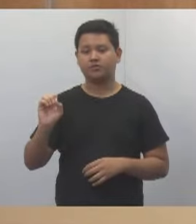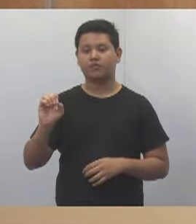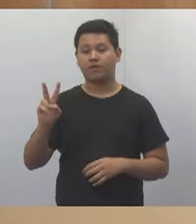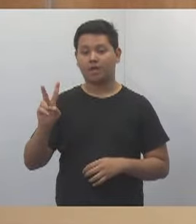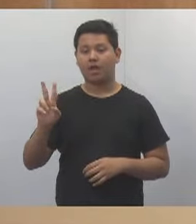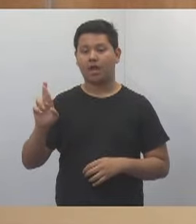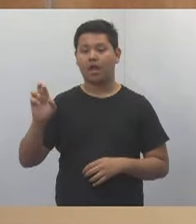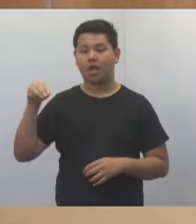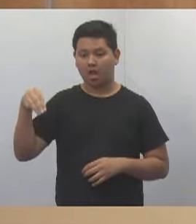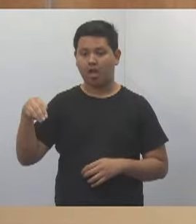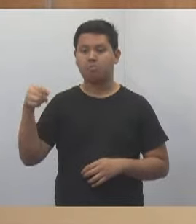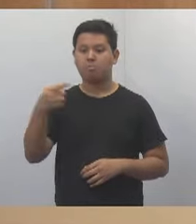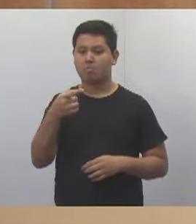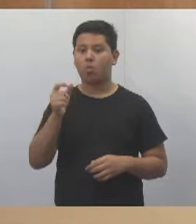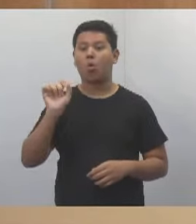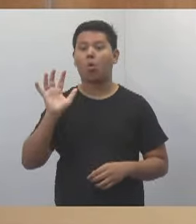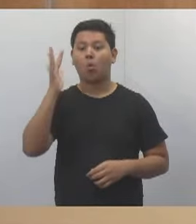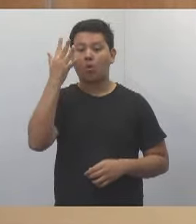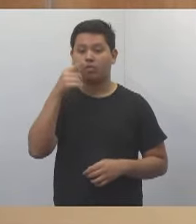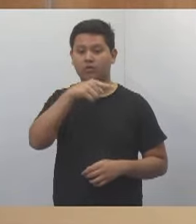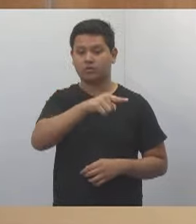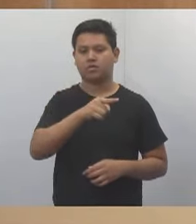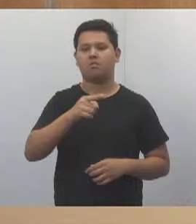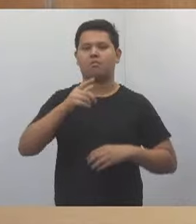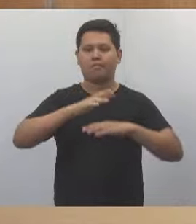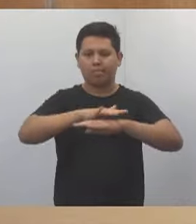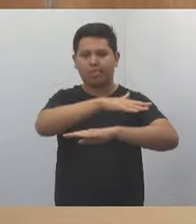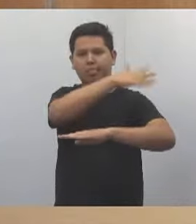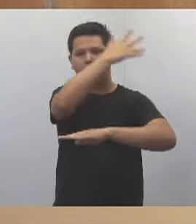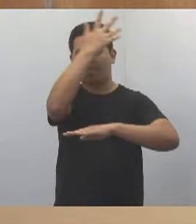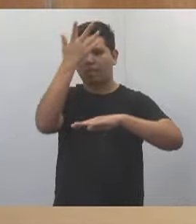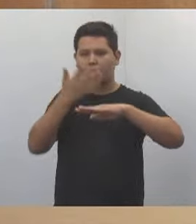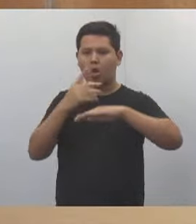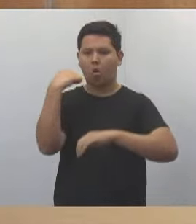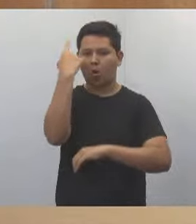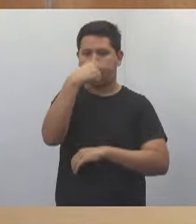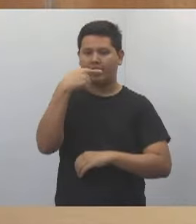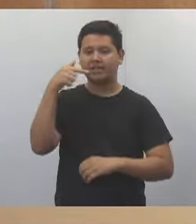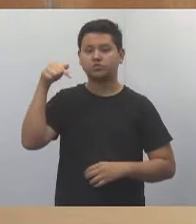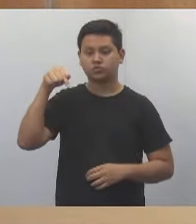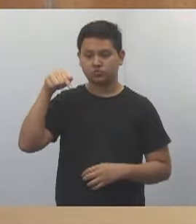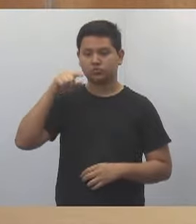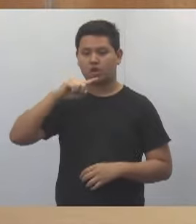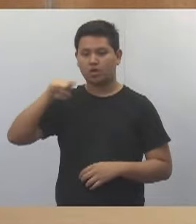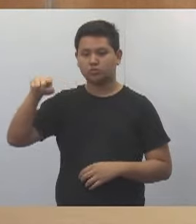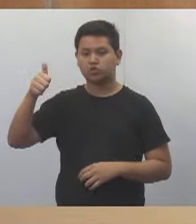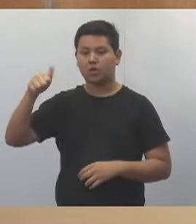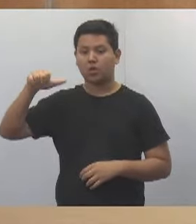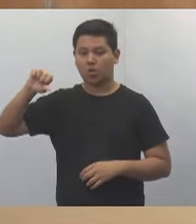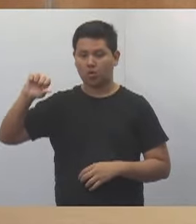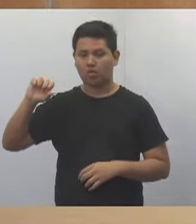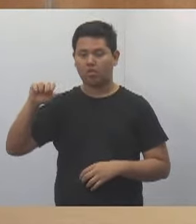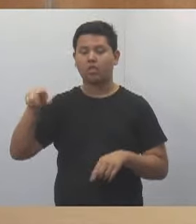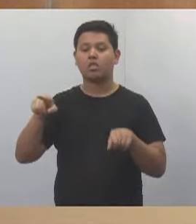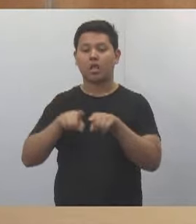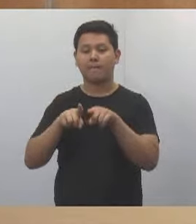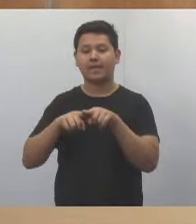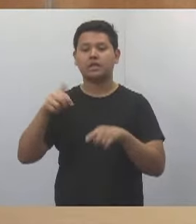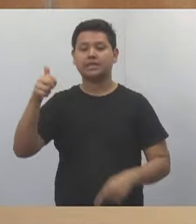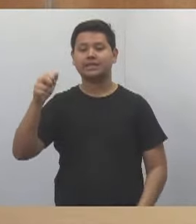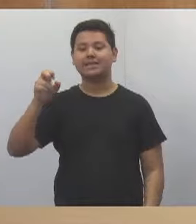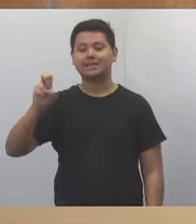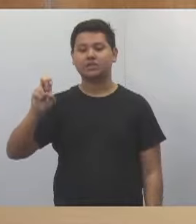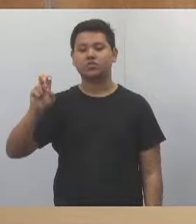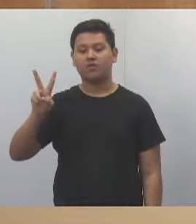de infração cometida durante o período diurno das 7 às 19, 15 VRMs no caso da